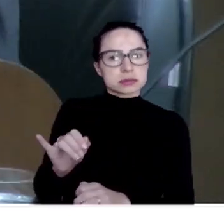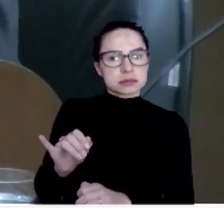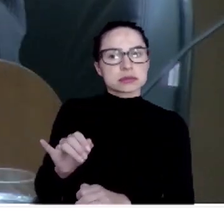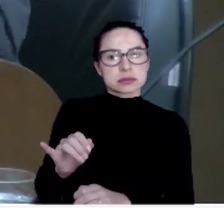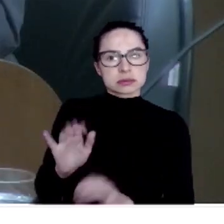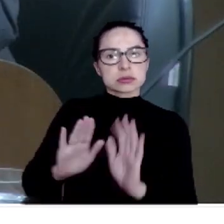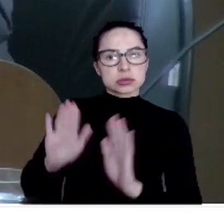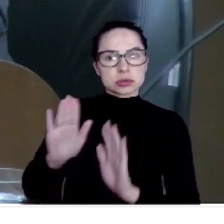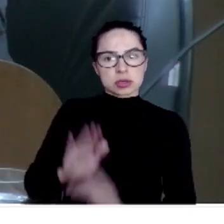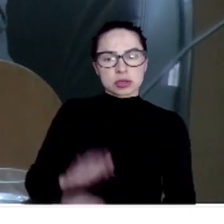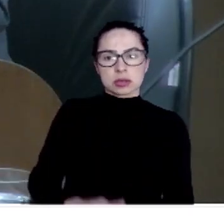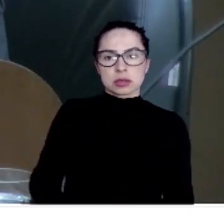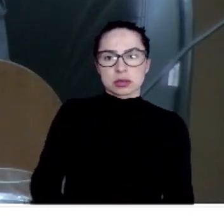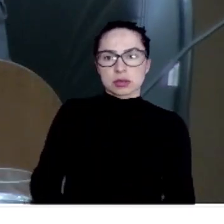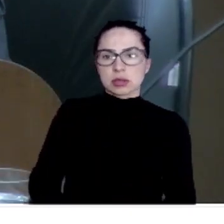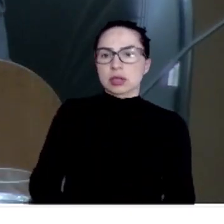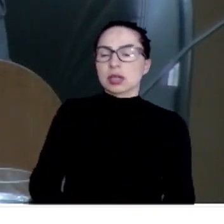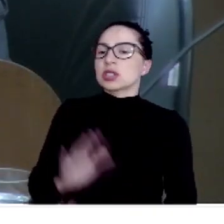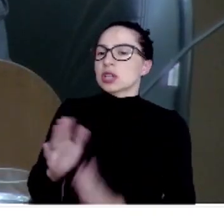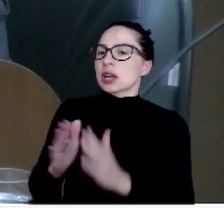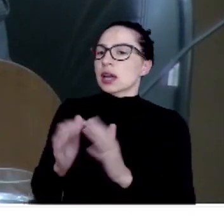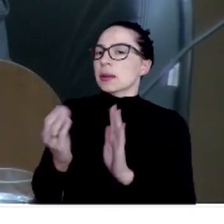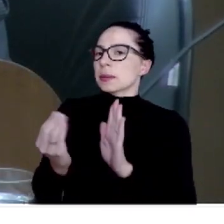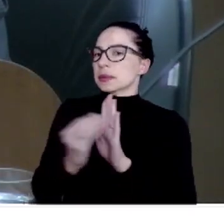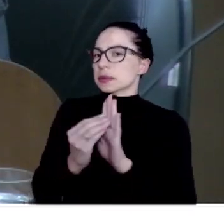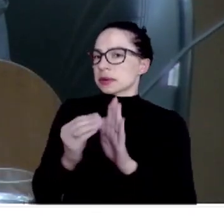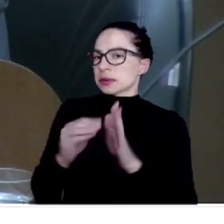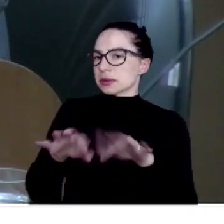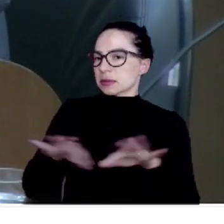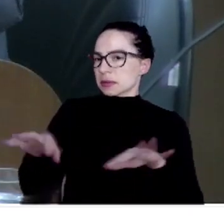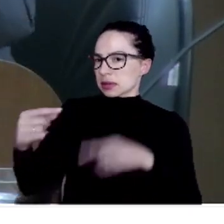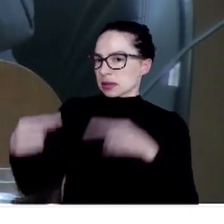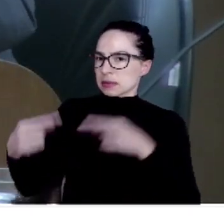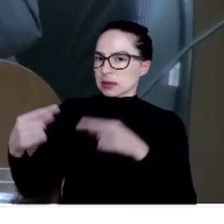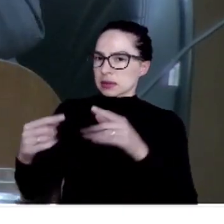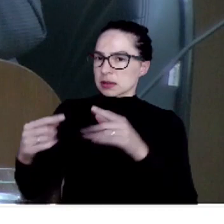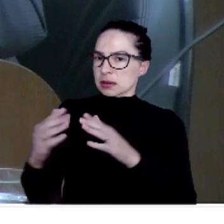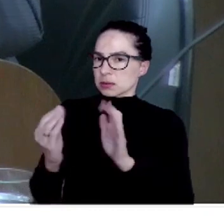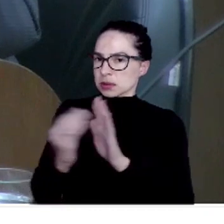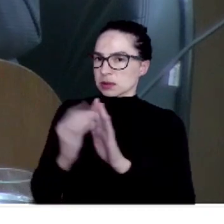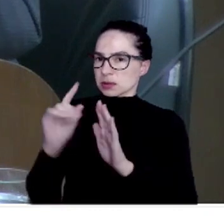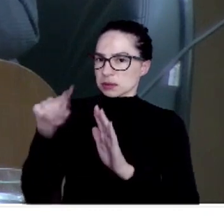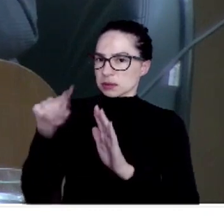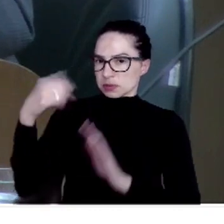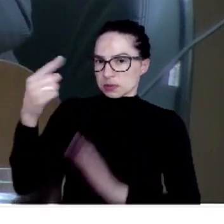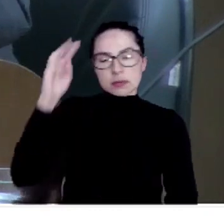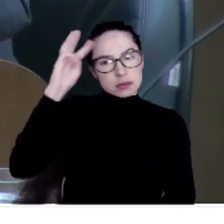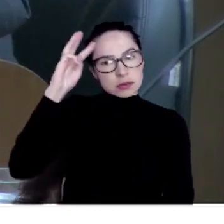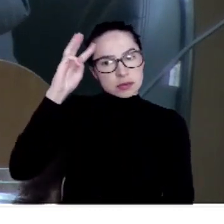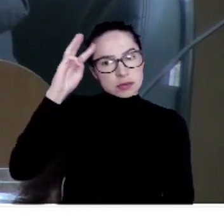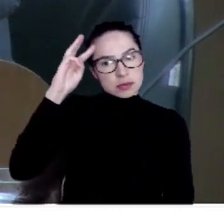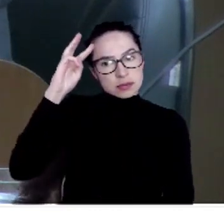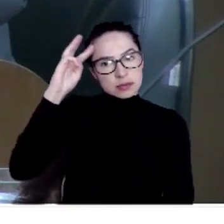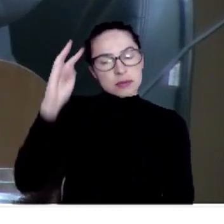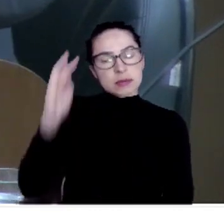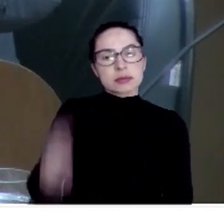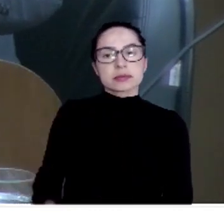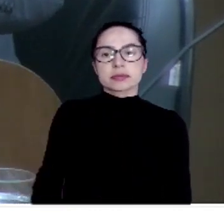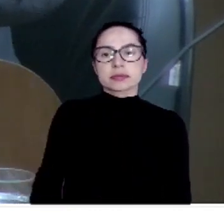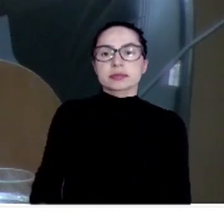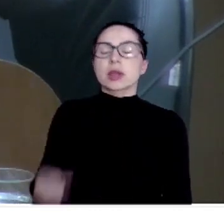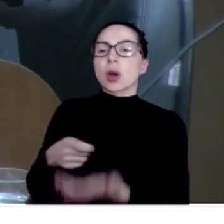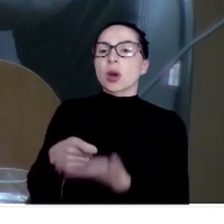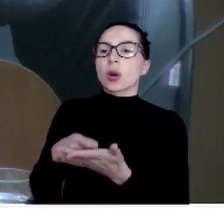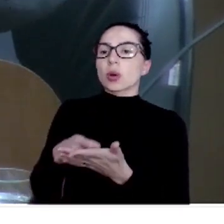Eu já fiz um requerimento que foi separado para discussão para a próxima terça-feira que vem, cobrando